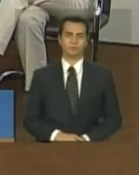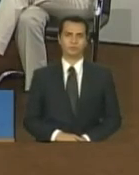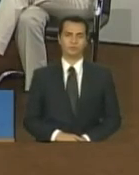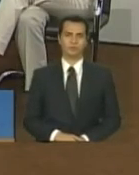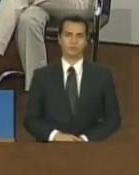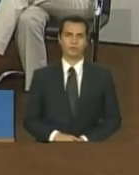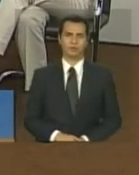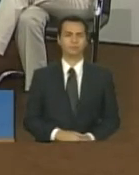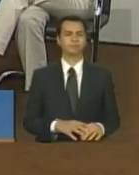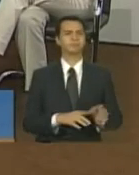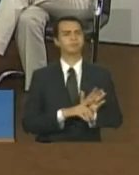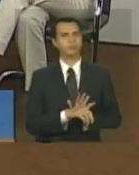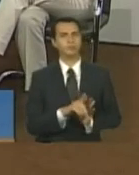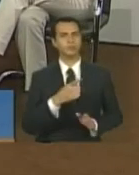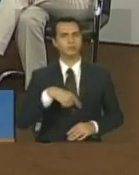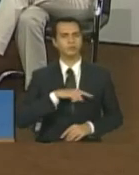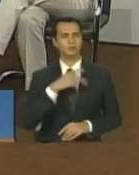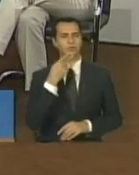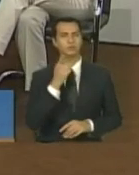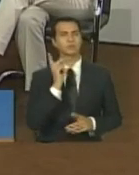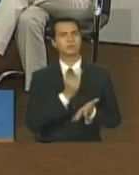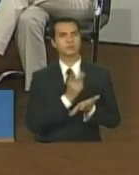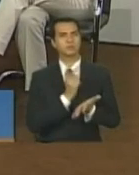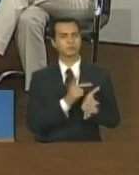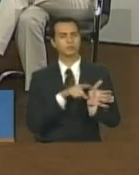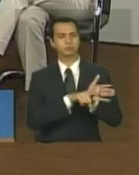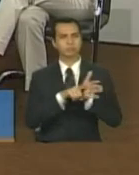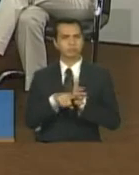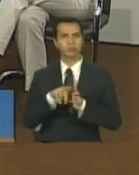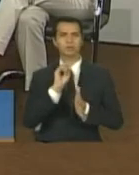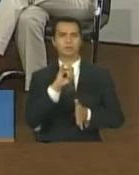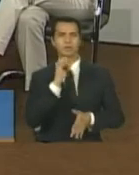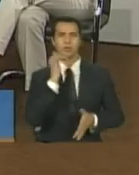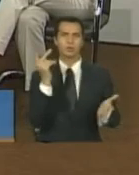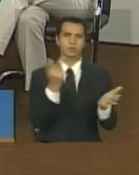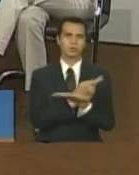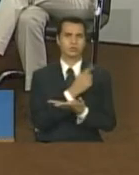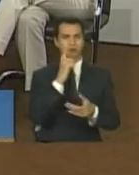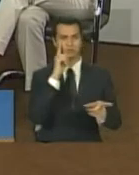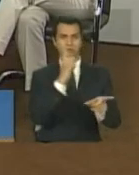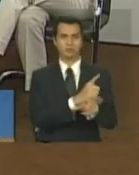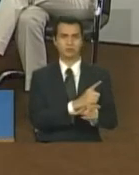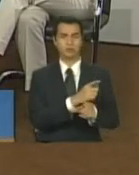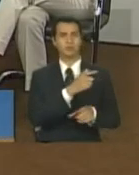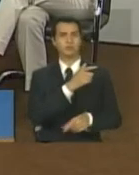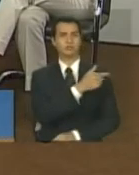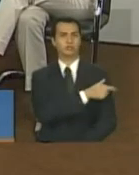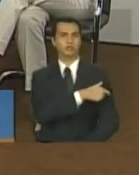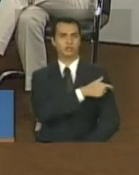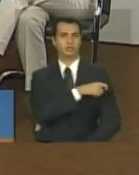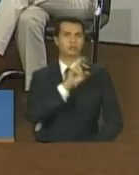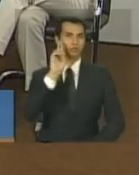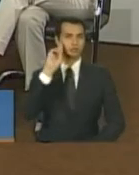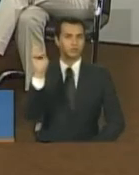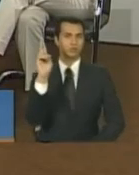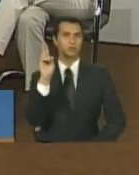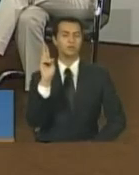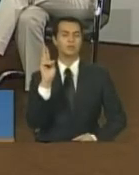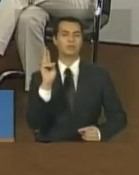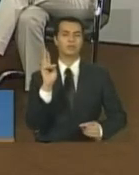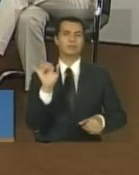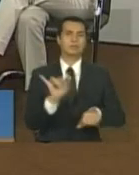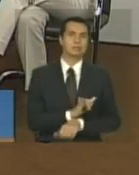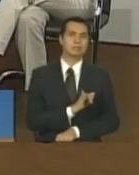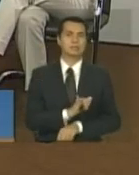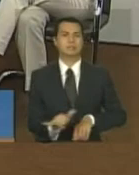da fiscalização e apuração dessas denúncias é constatado apuração para eu falhas por exemplo que acontecem durante a gestão que falhas são